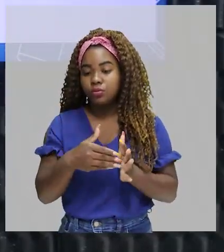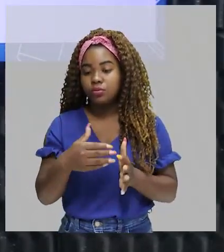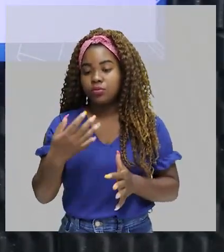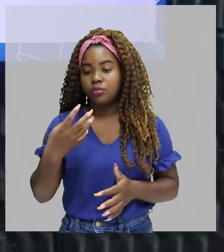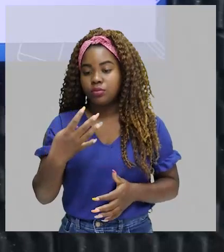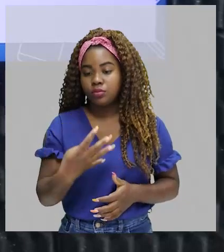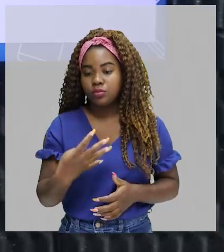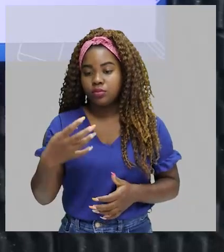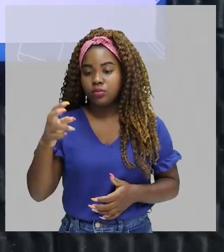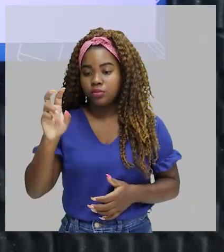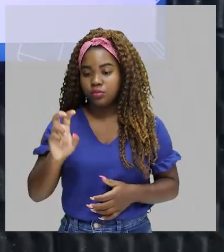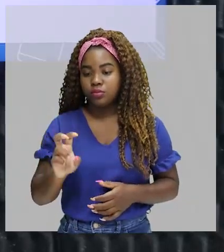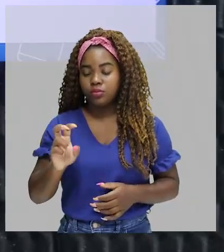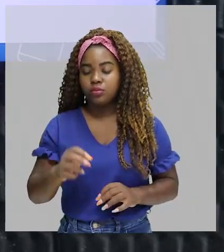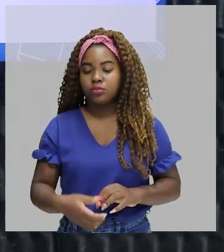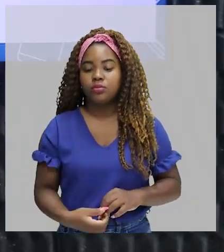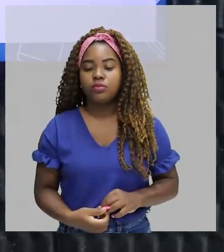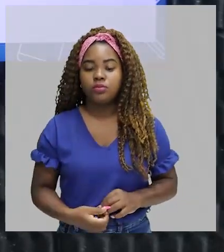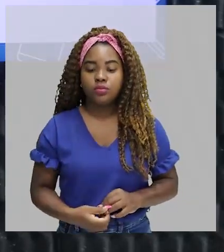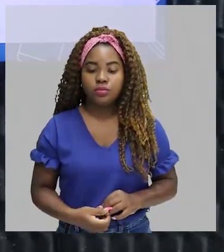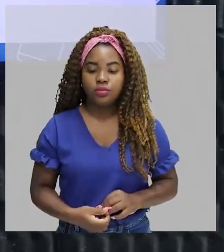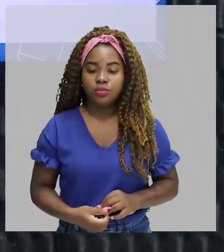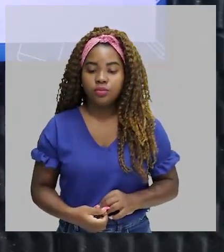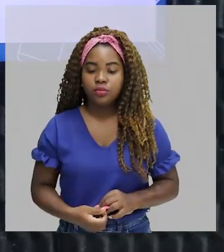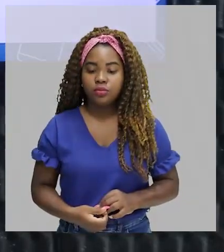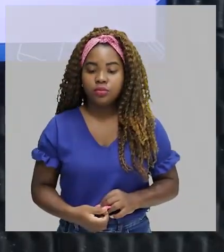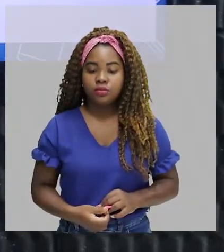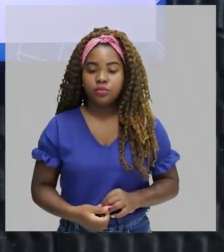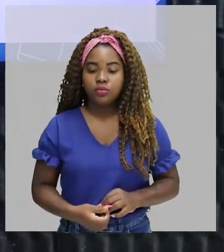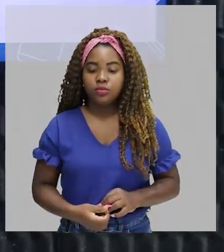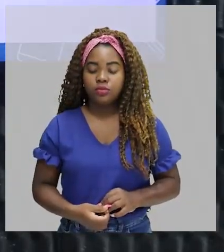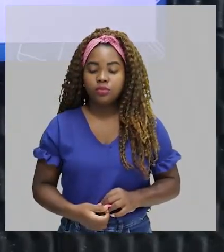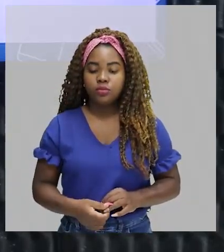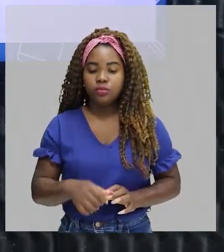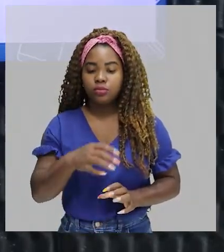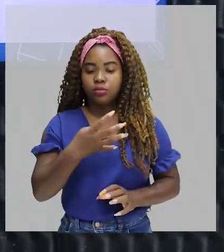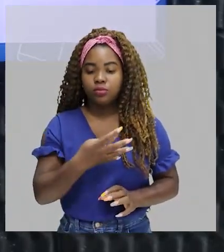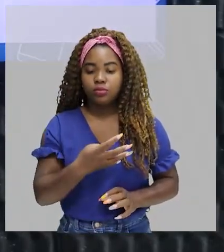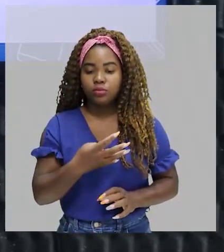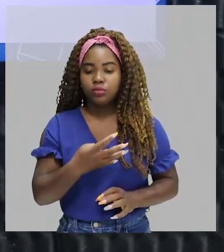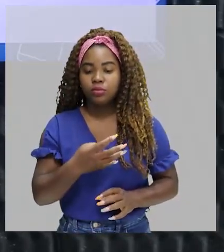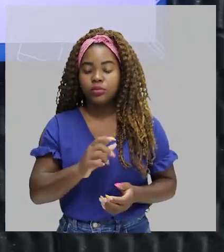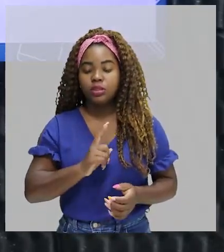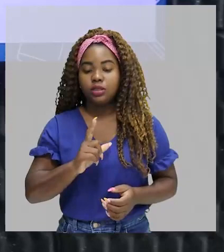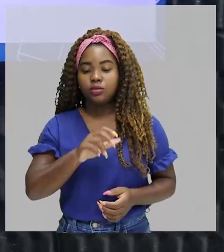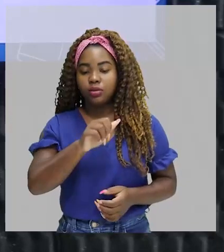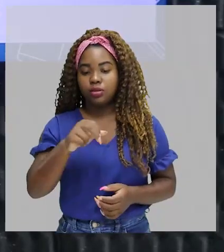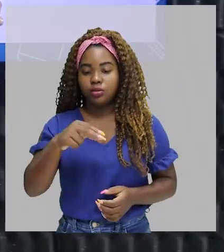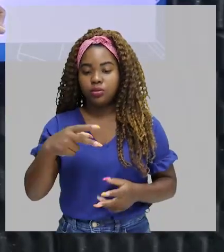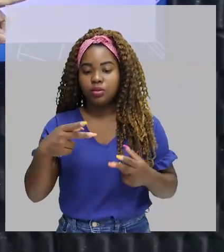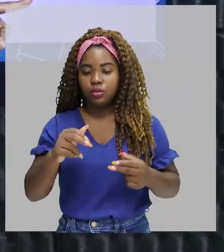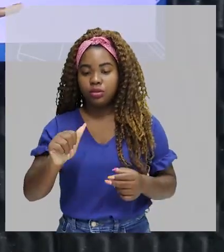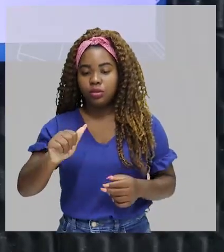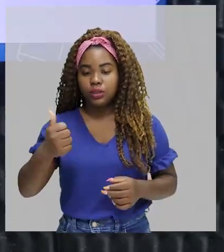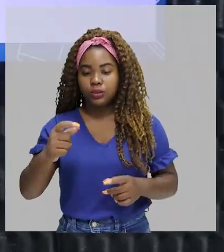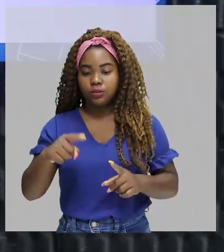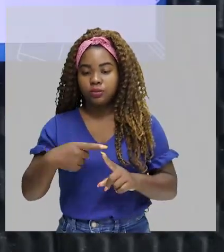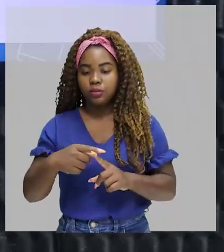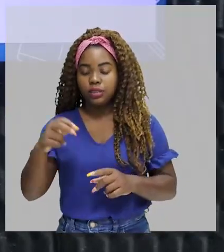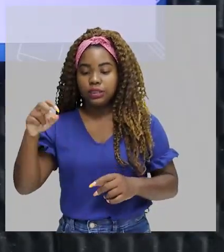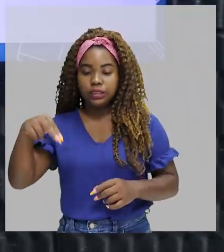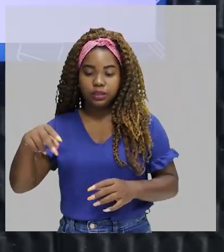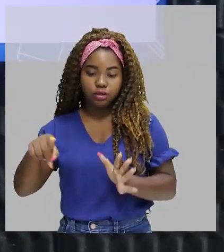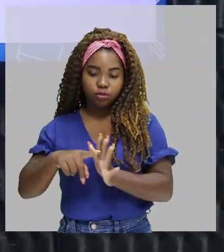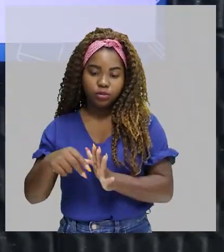último termo? Corresponde ao 45, tá? Então, eu tenho a n igual a 1 mais n menos 1, que multiplica a